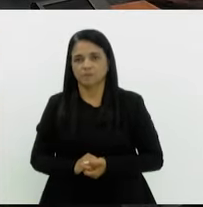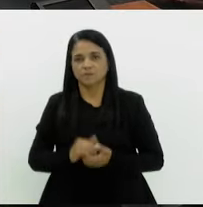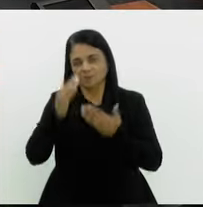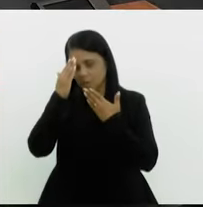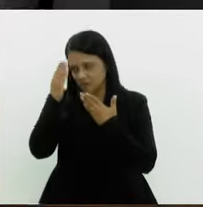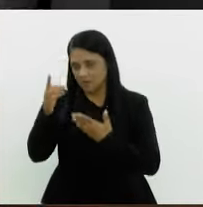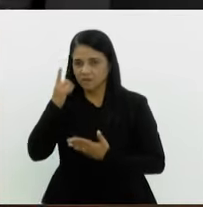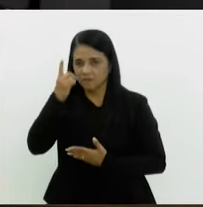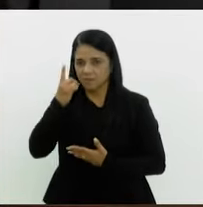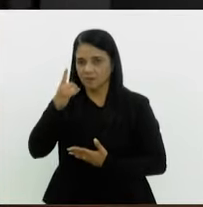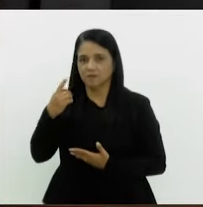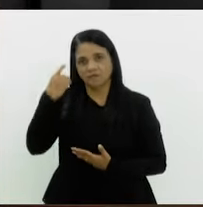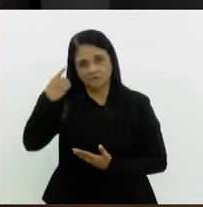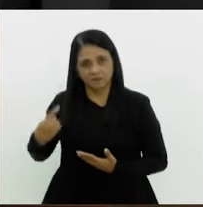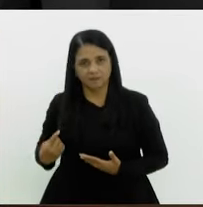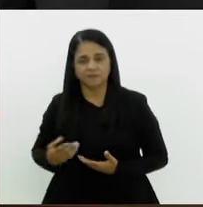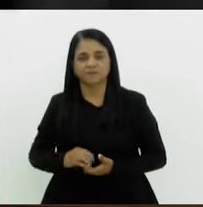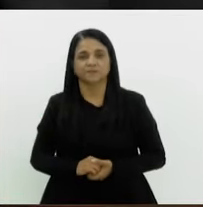Obrigado, deputada Dani.